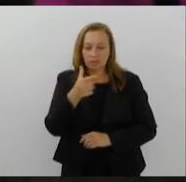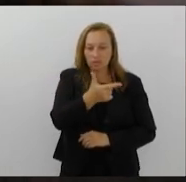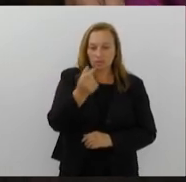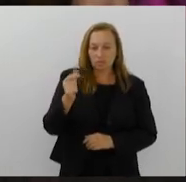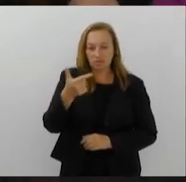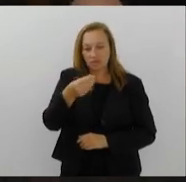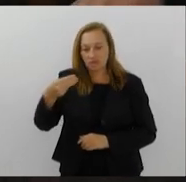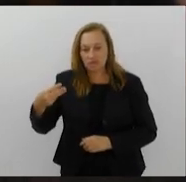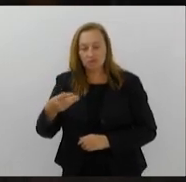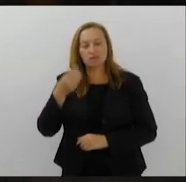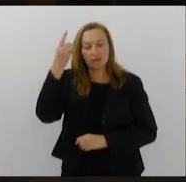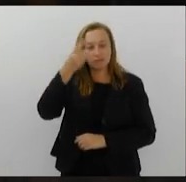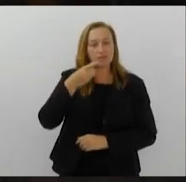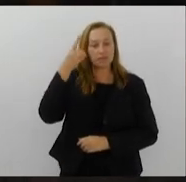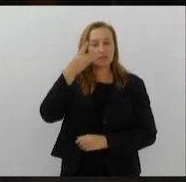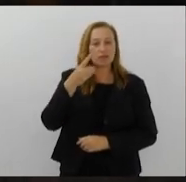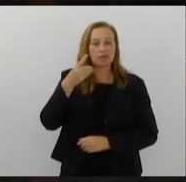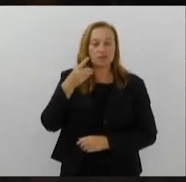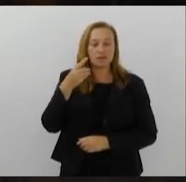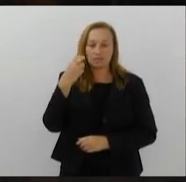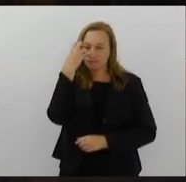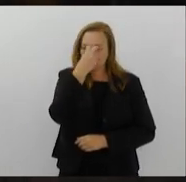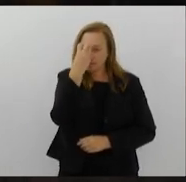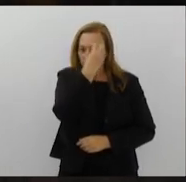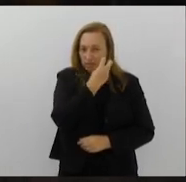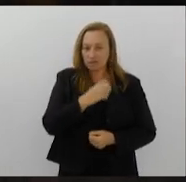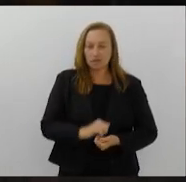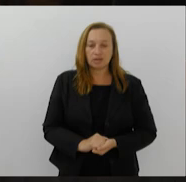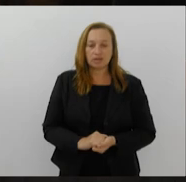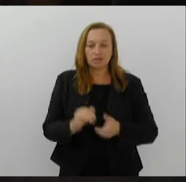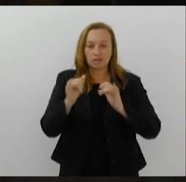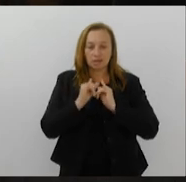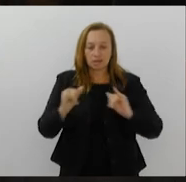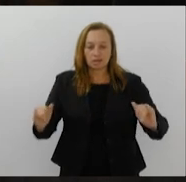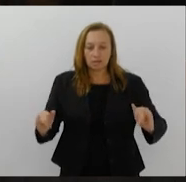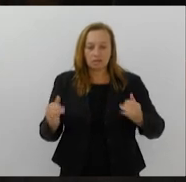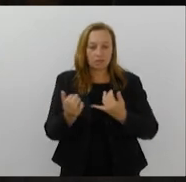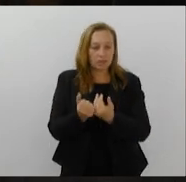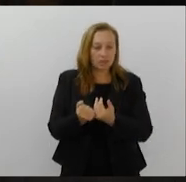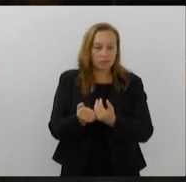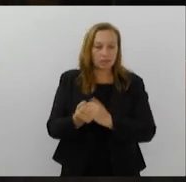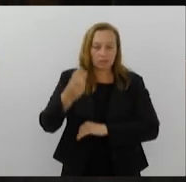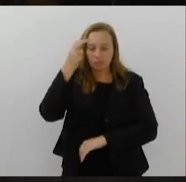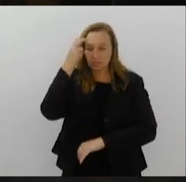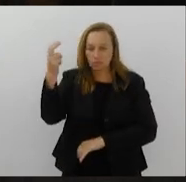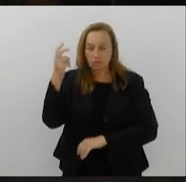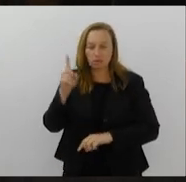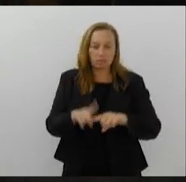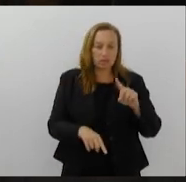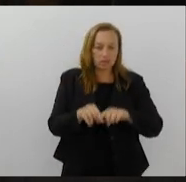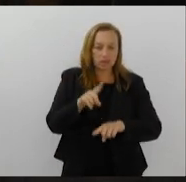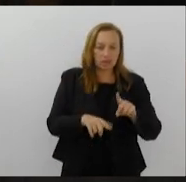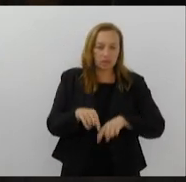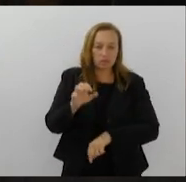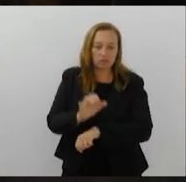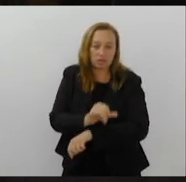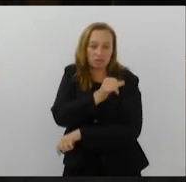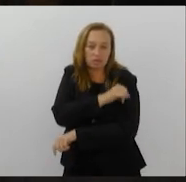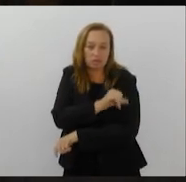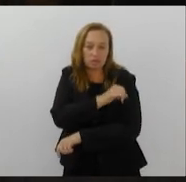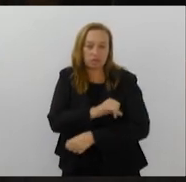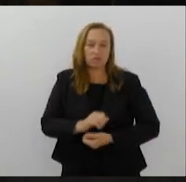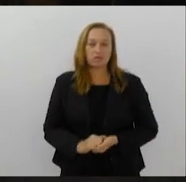de 2023, de autoria da deputada Verônica Lima, que declara como patrimônio cultural e imaterial do Estado do Rio de